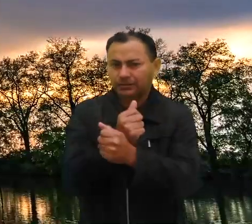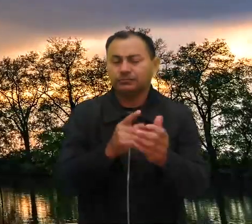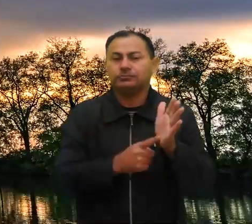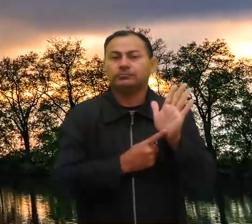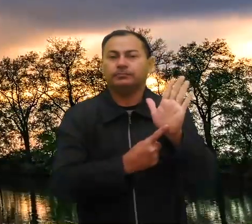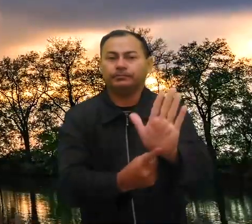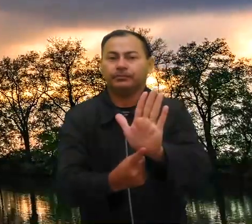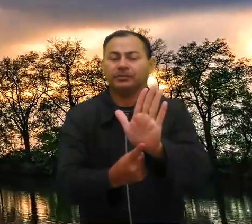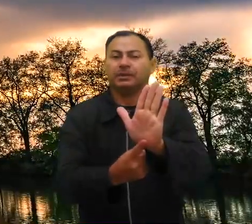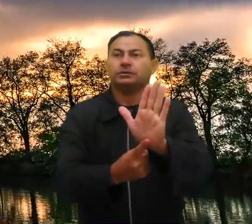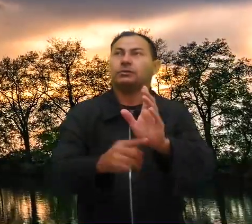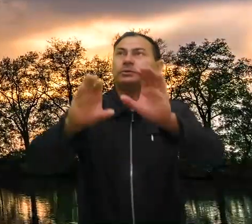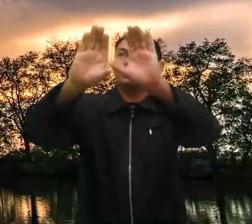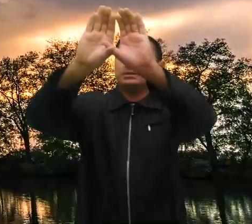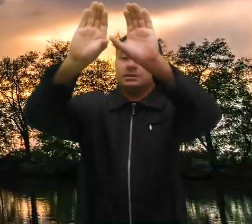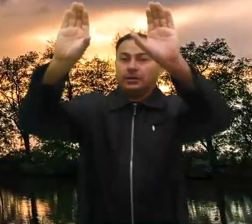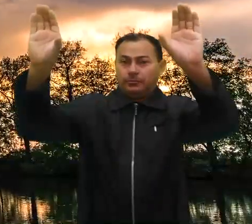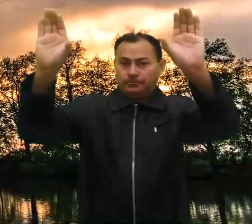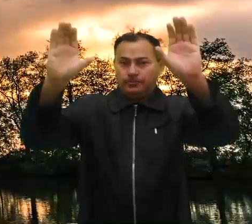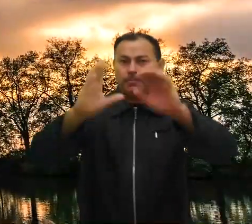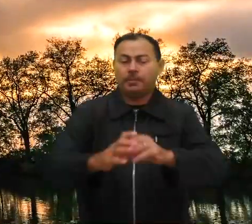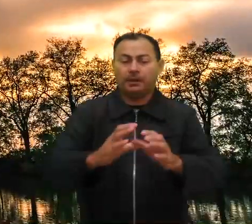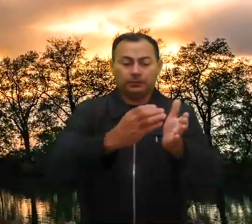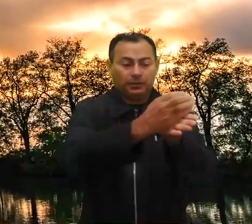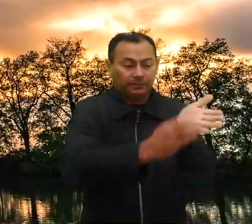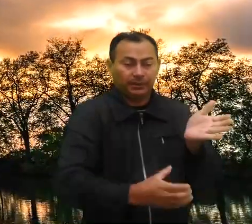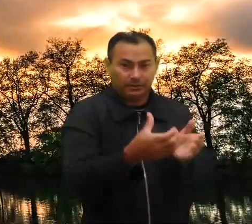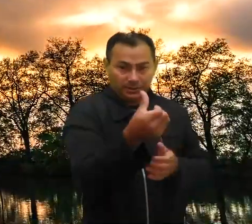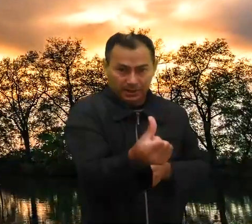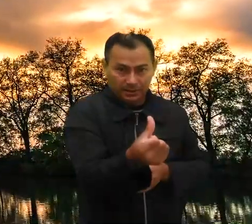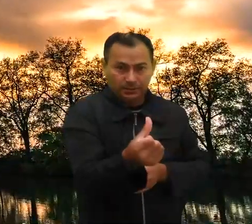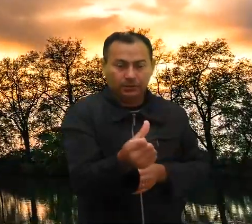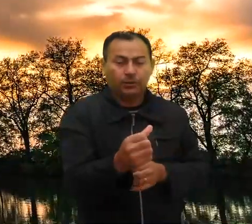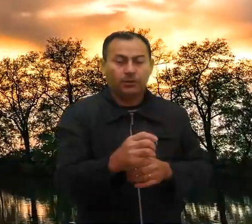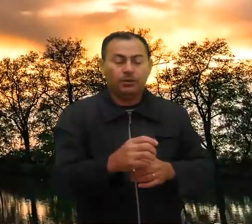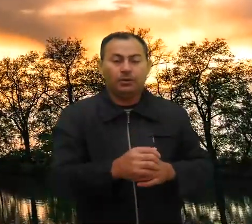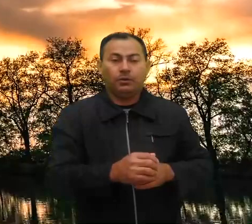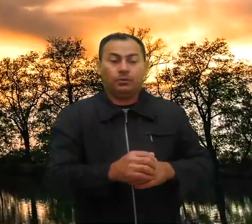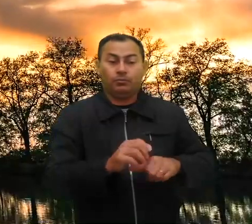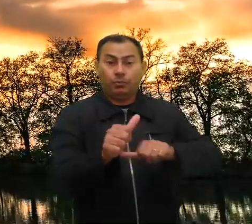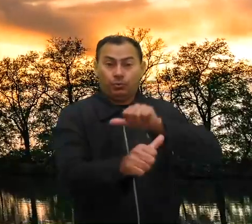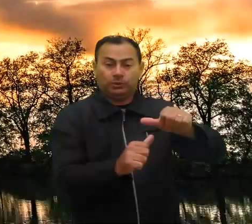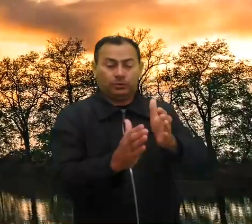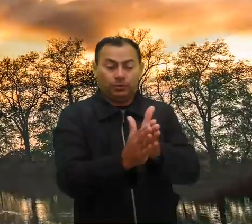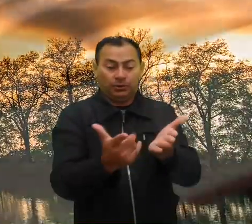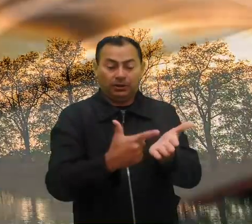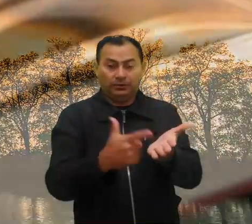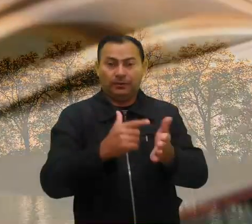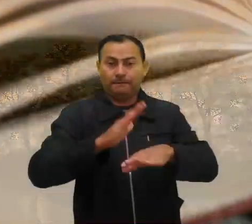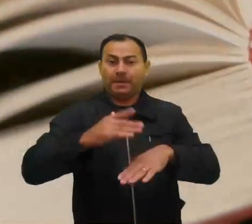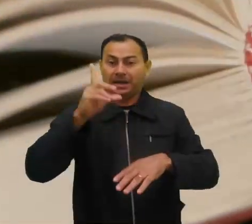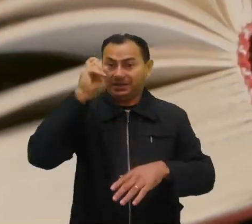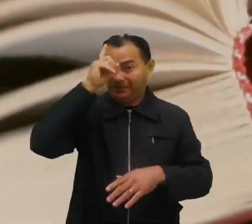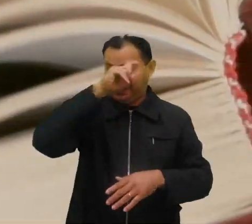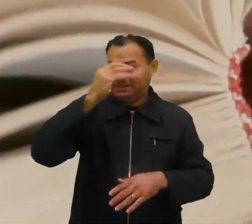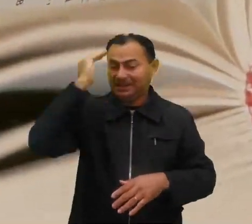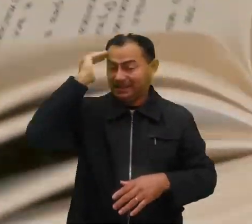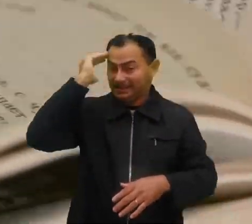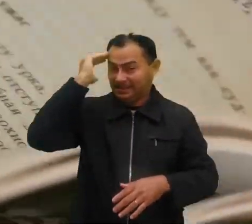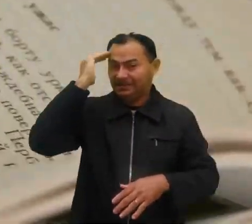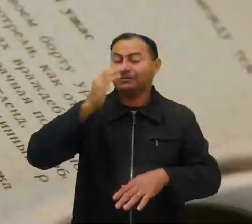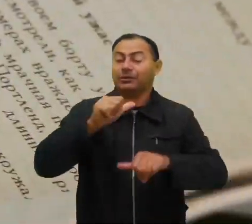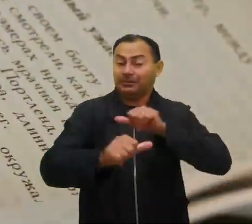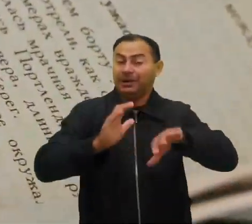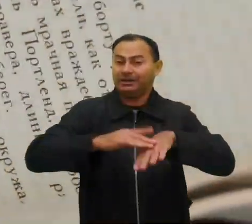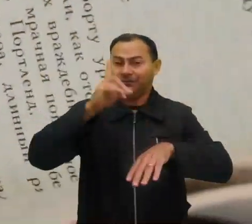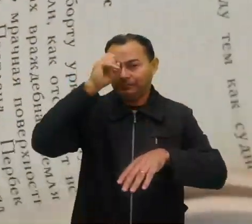de revelações sobre o céu. Já no capítulo 6, o tom muda e o livro se torna mais difícil de ser